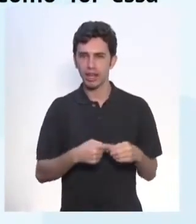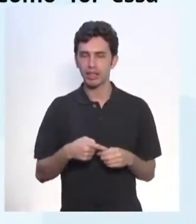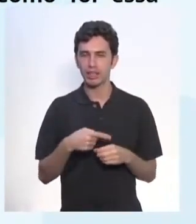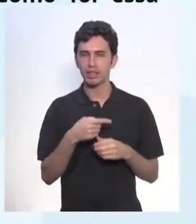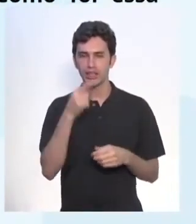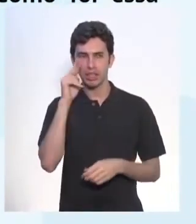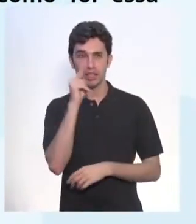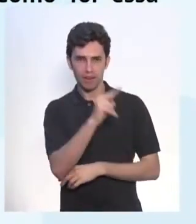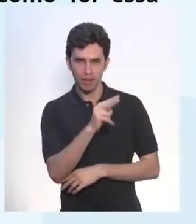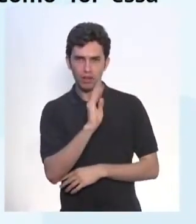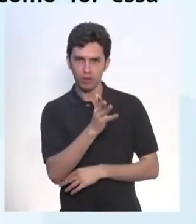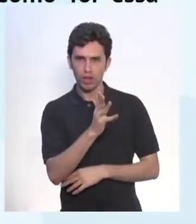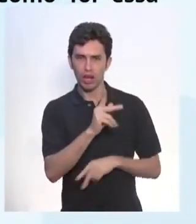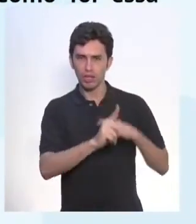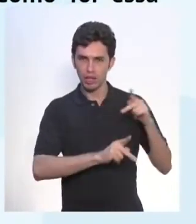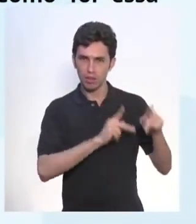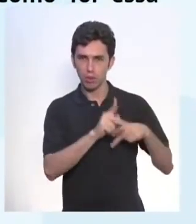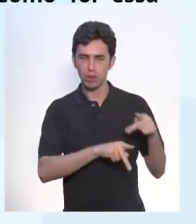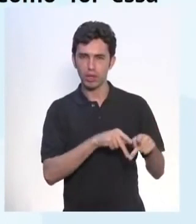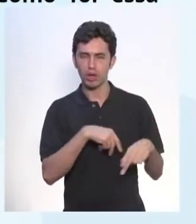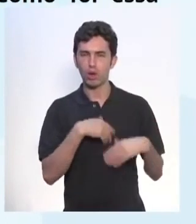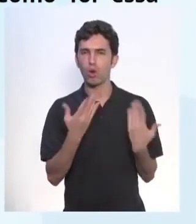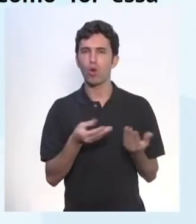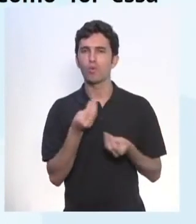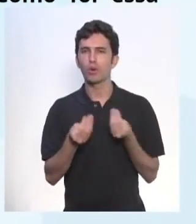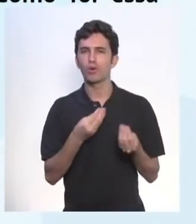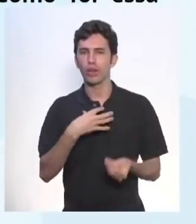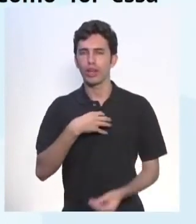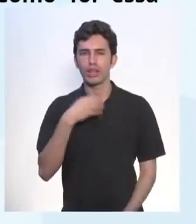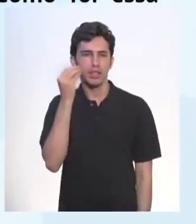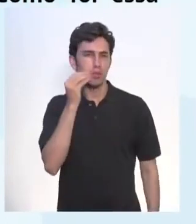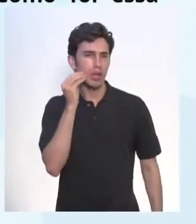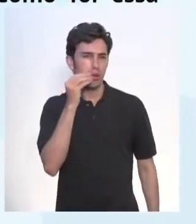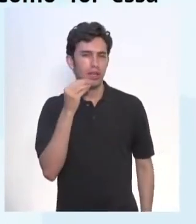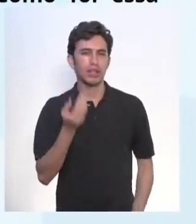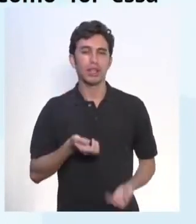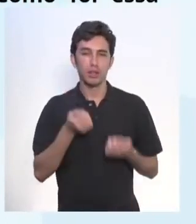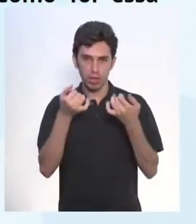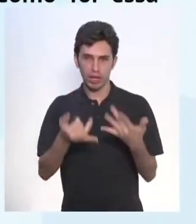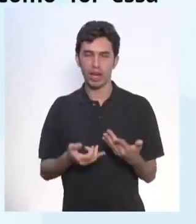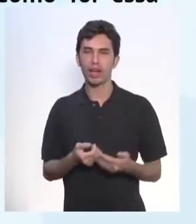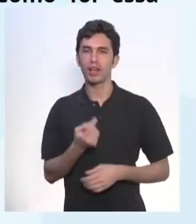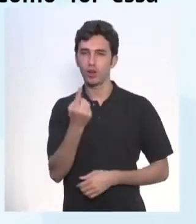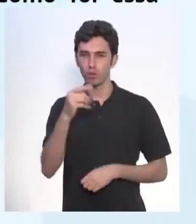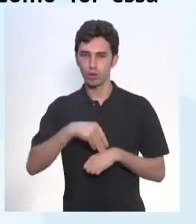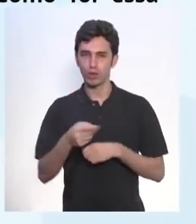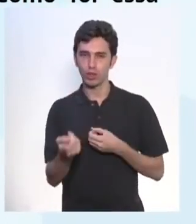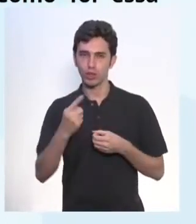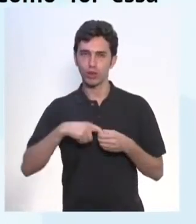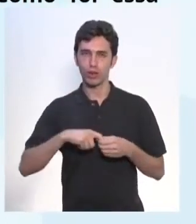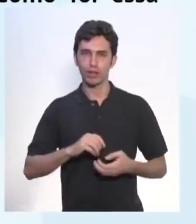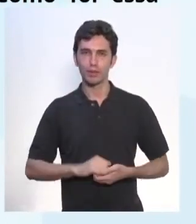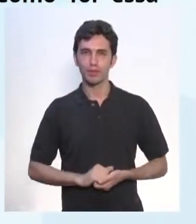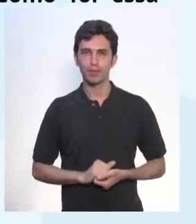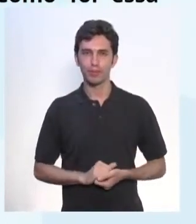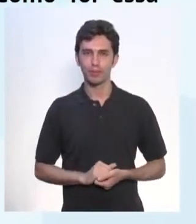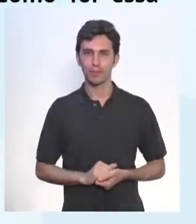alguma dessas obras públicas? Como foi essa experiência? Conta pra gente aqui no chat, a gente volta em um minutinho.